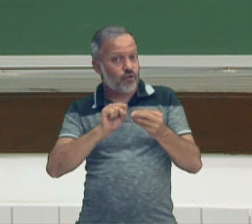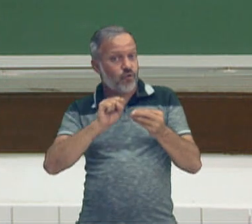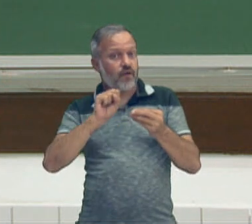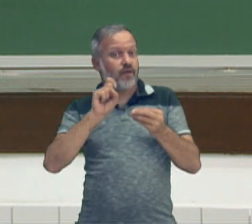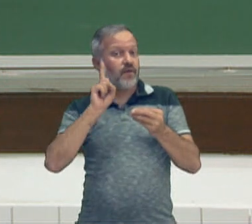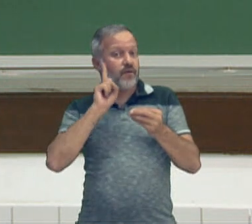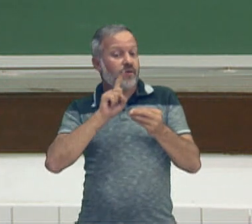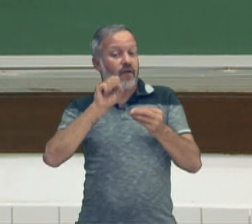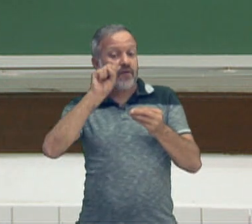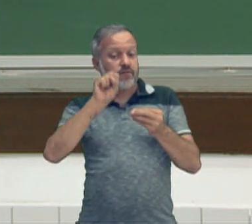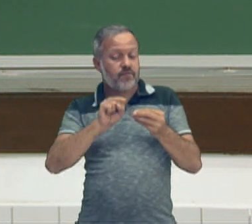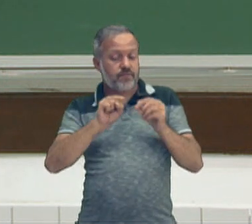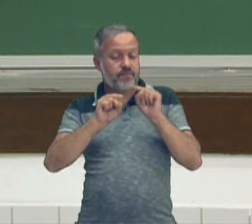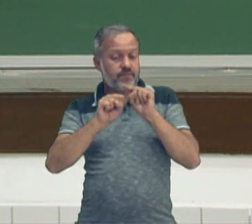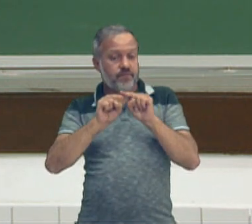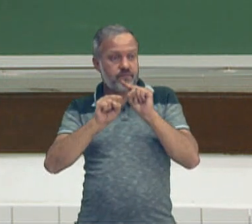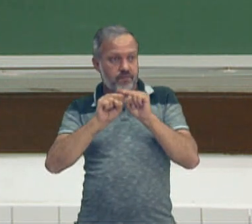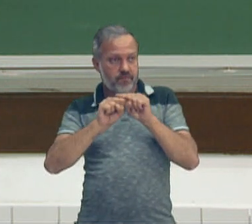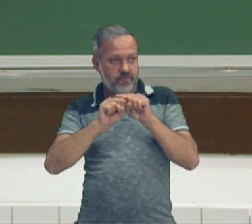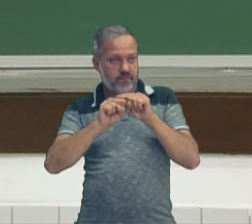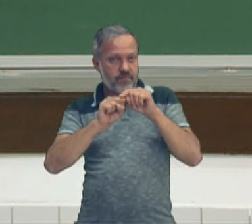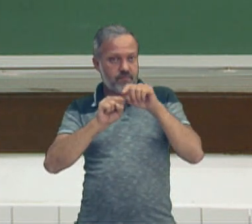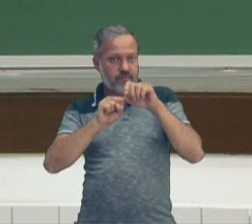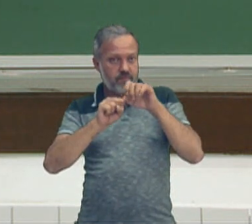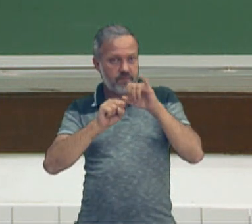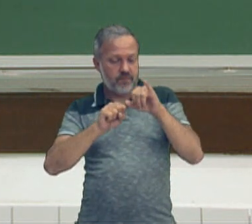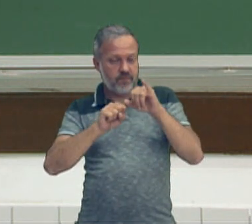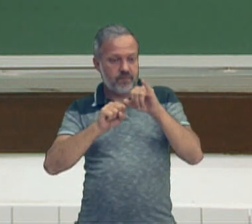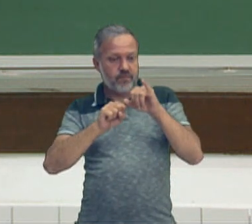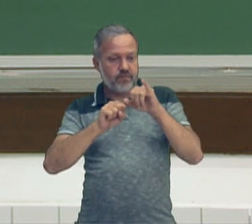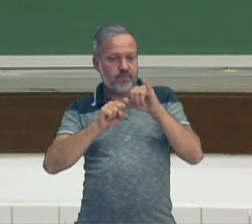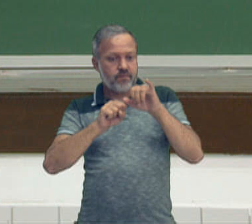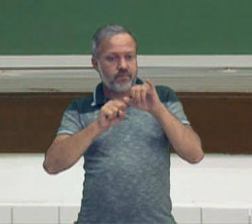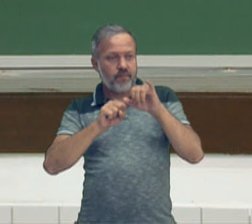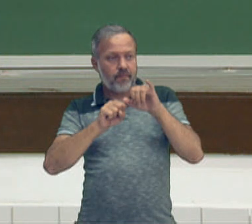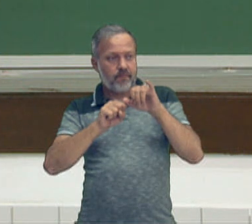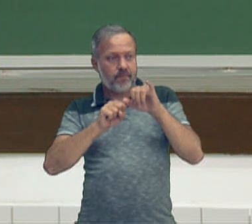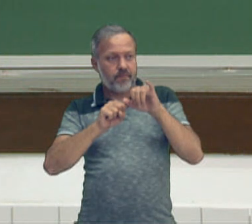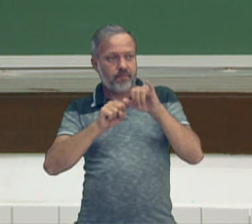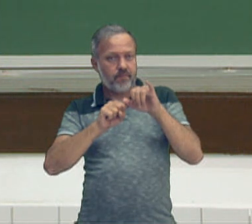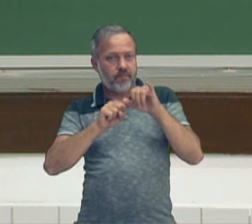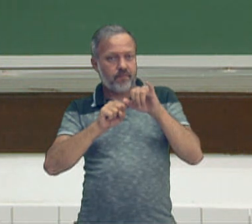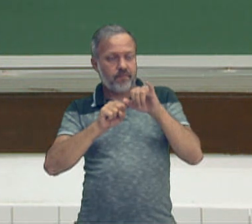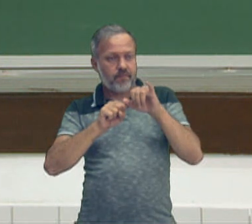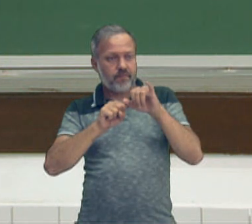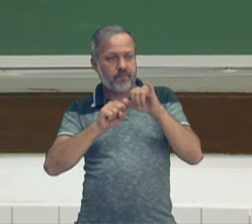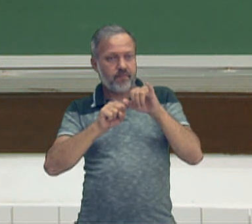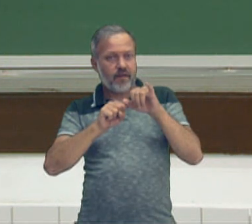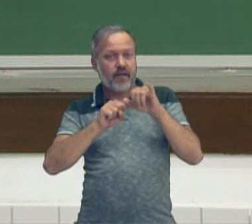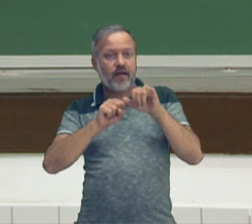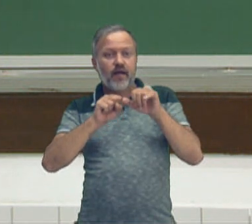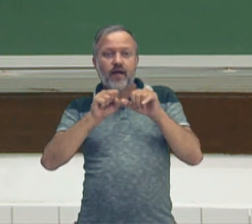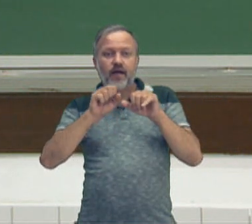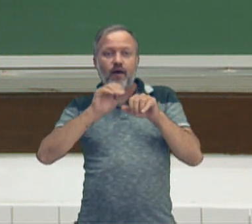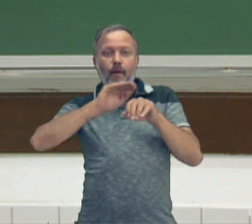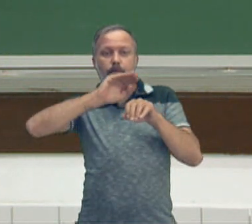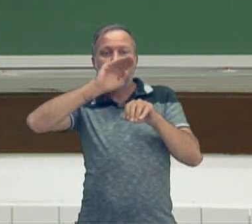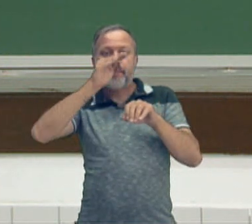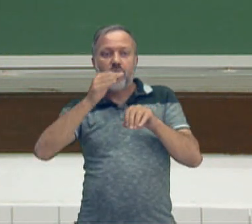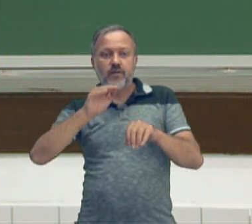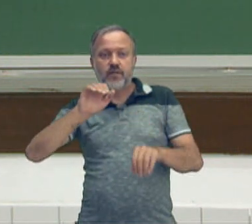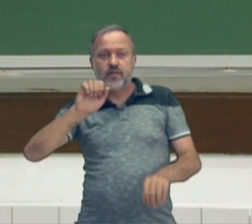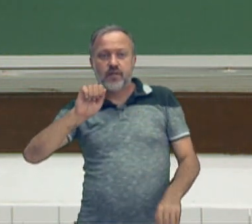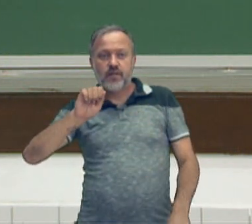Então, se você seguir ali a noroeste da Flórida, você vai chegar ali nos Montes Apalaches. Então, por favor, não é